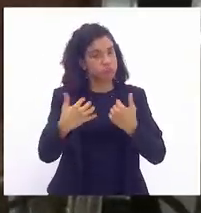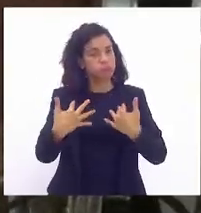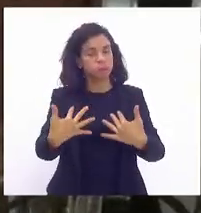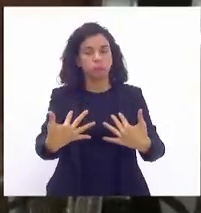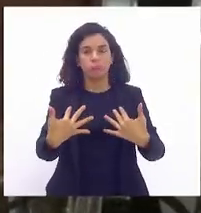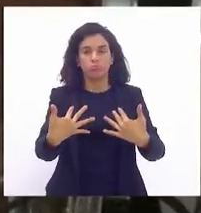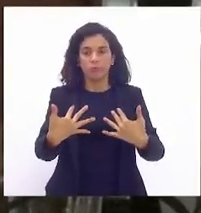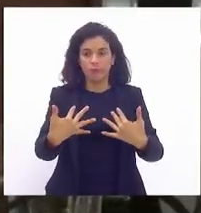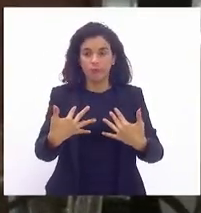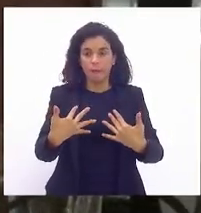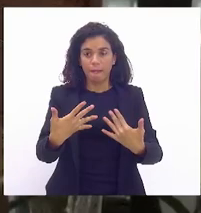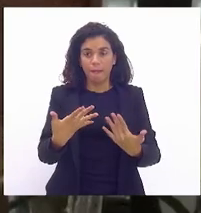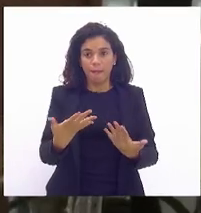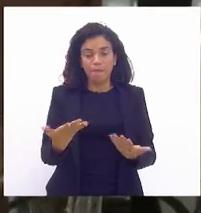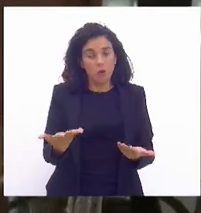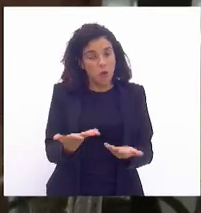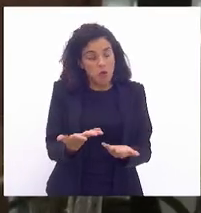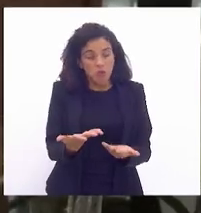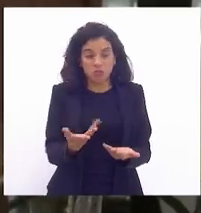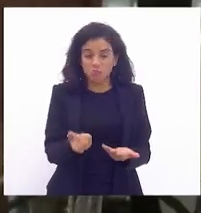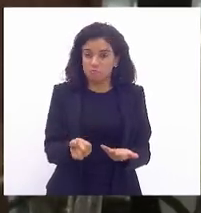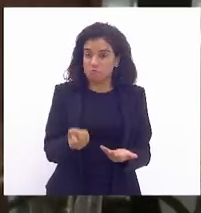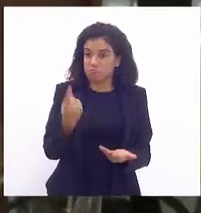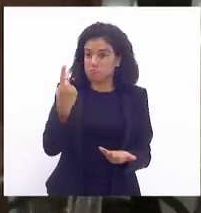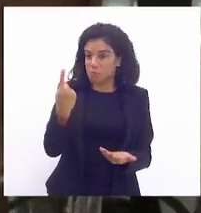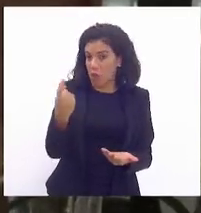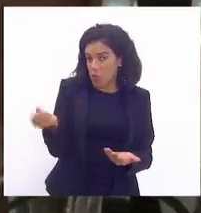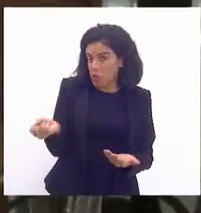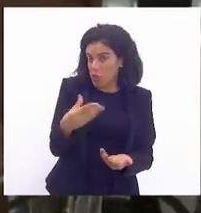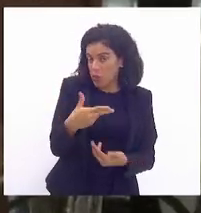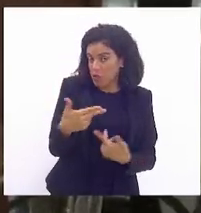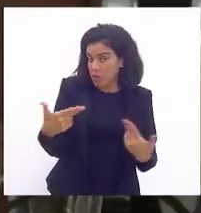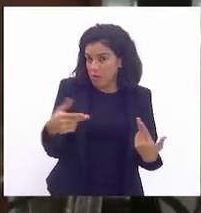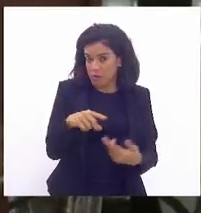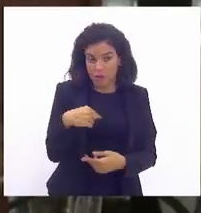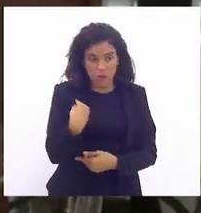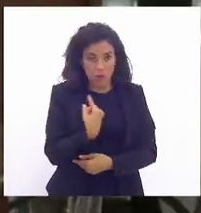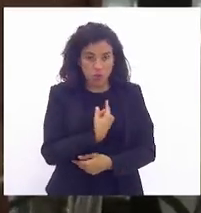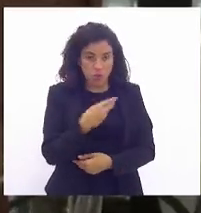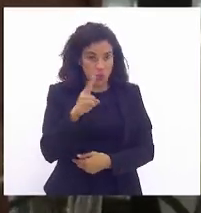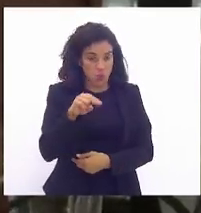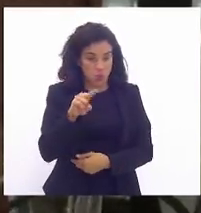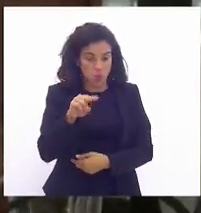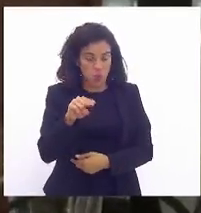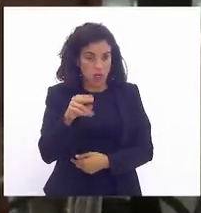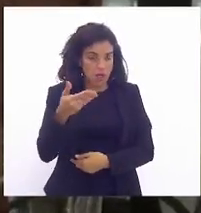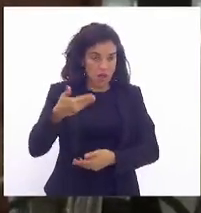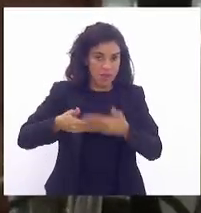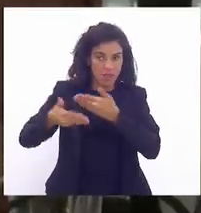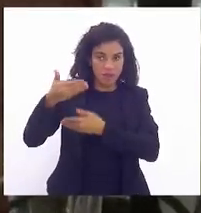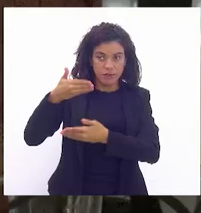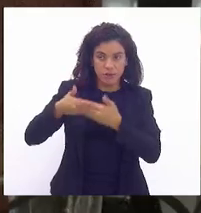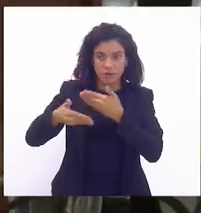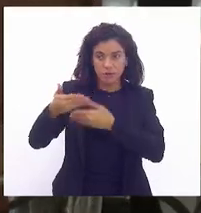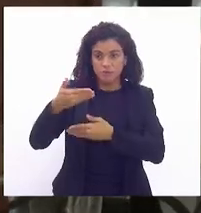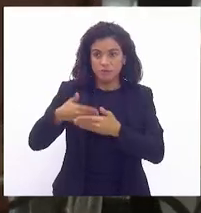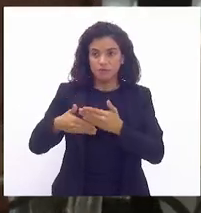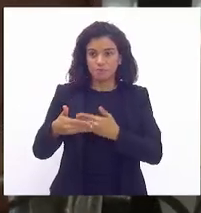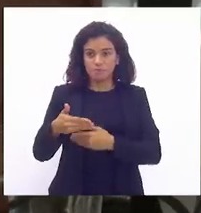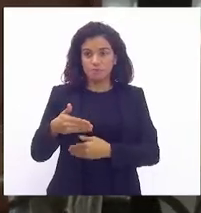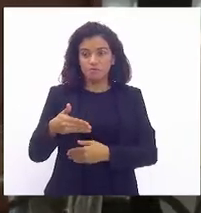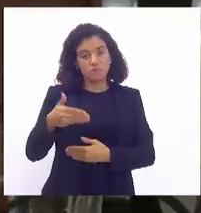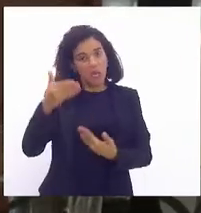até hoje é um fato novo para nós, isso nunca aconteceu. Então fica aqui o